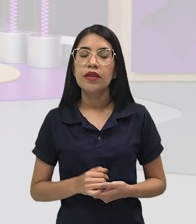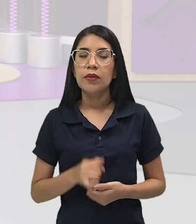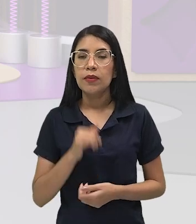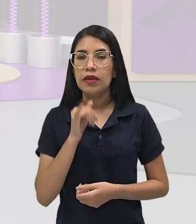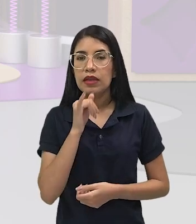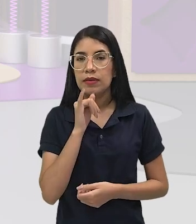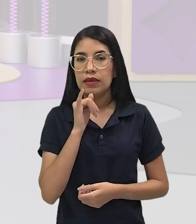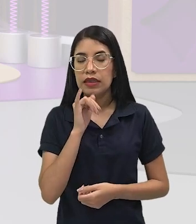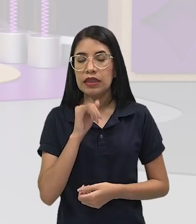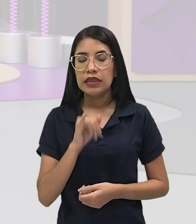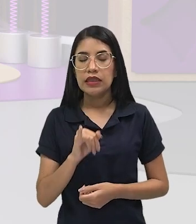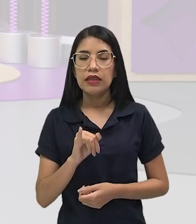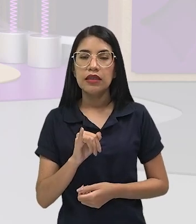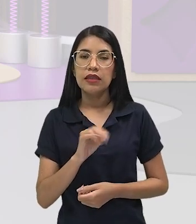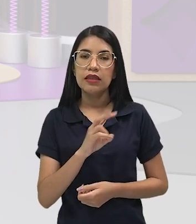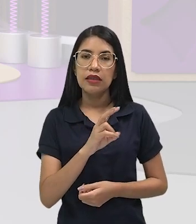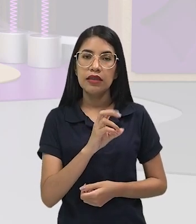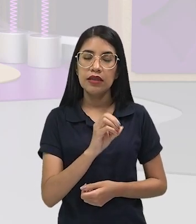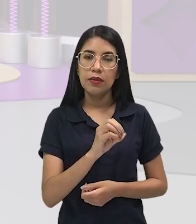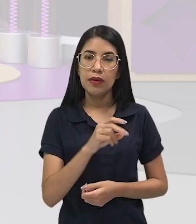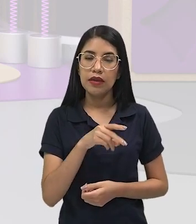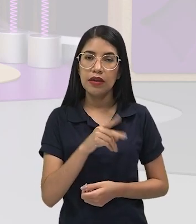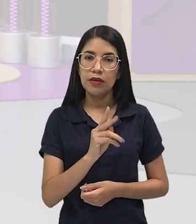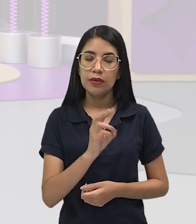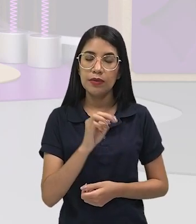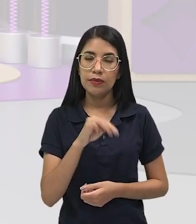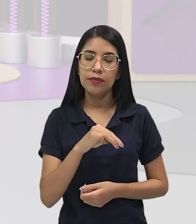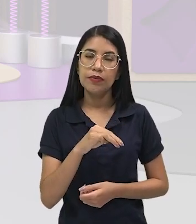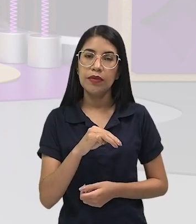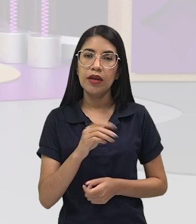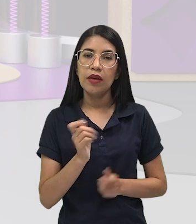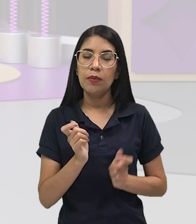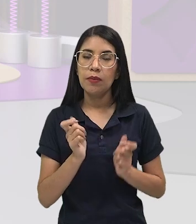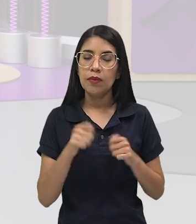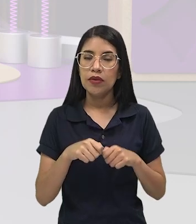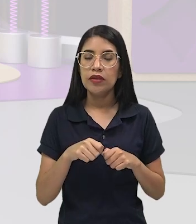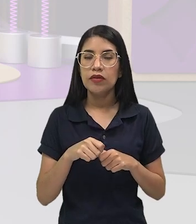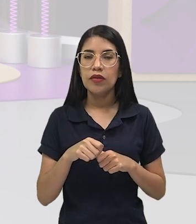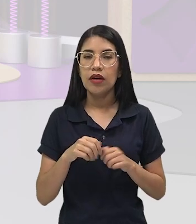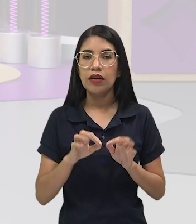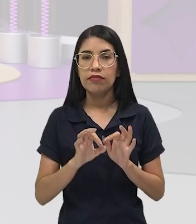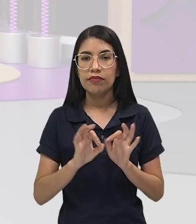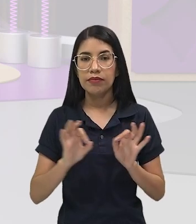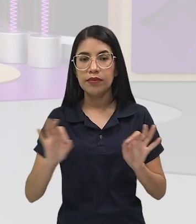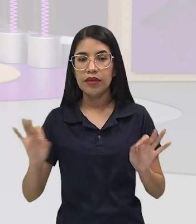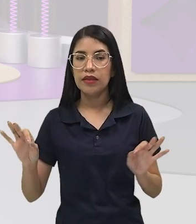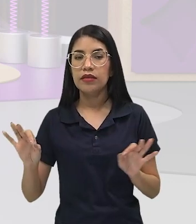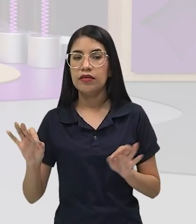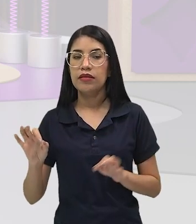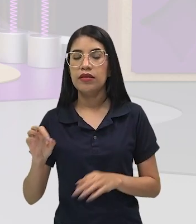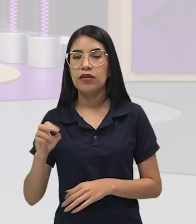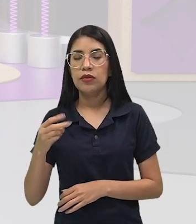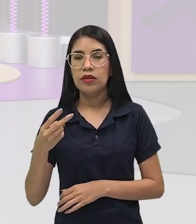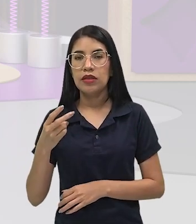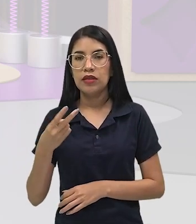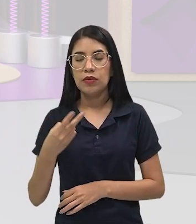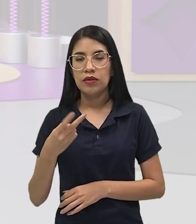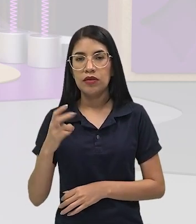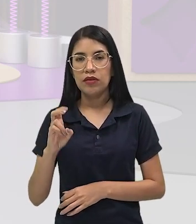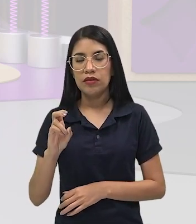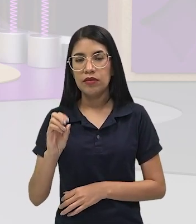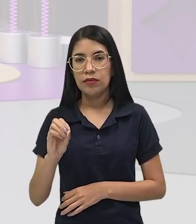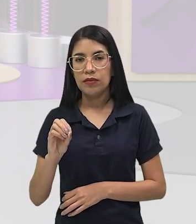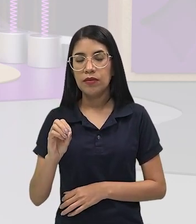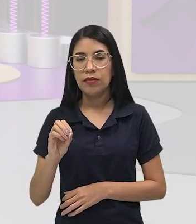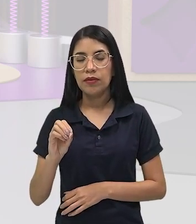ele percorre 250 km, ele aumentou a velocidade, ela foi para 75 km, o